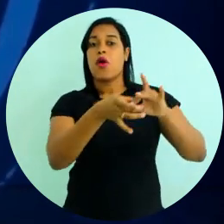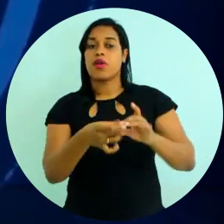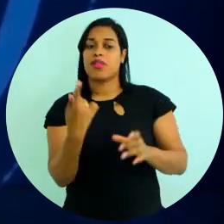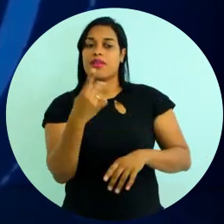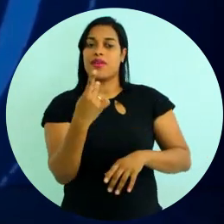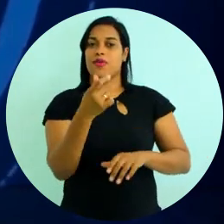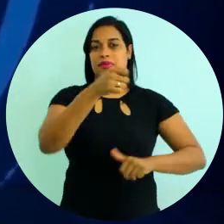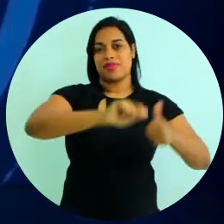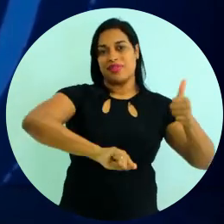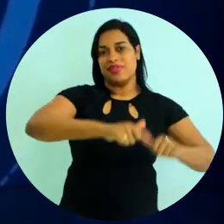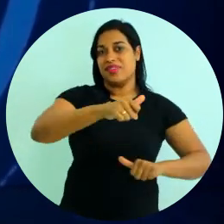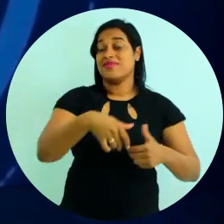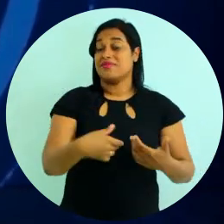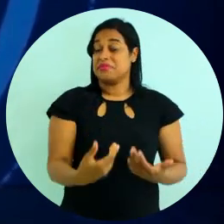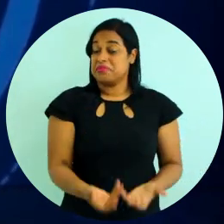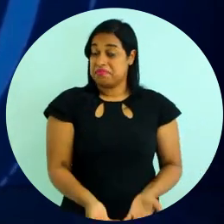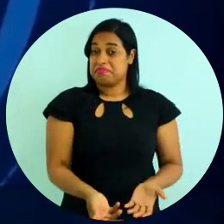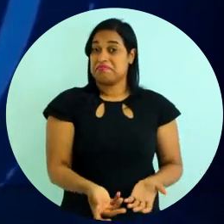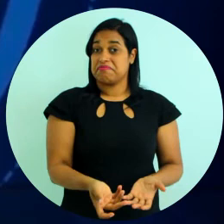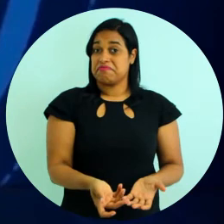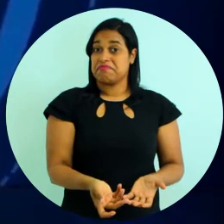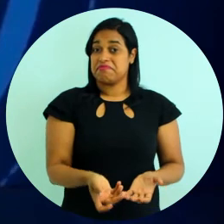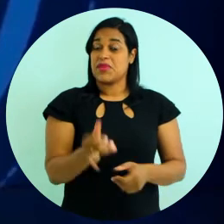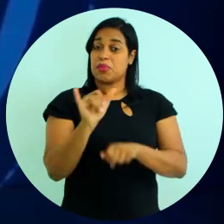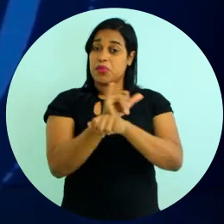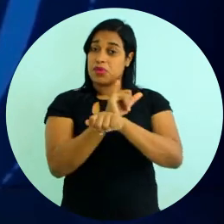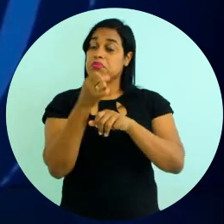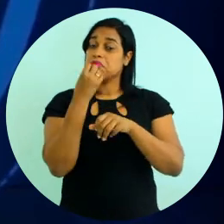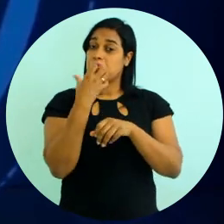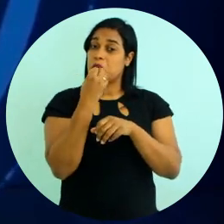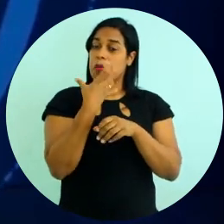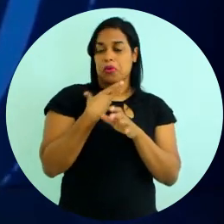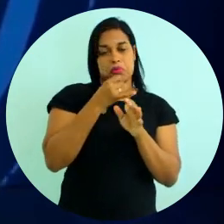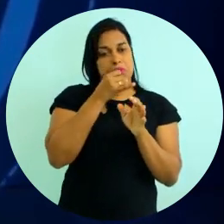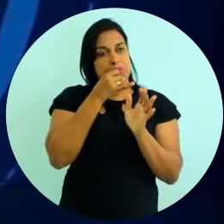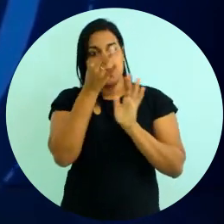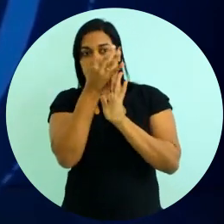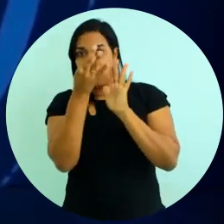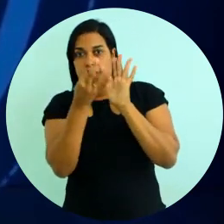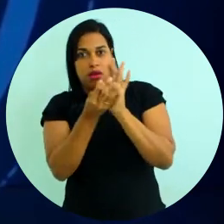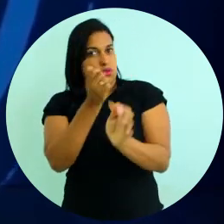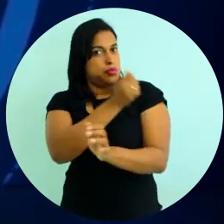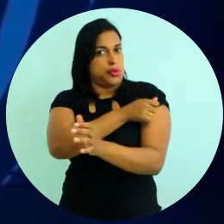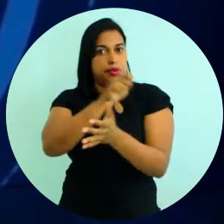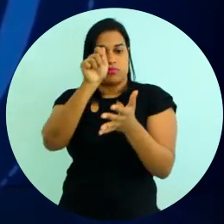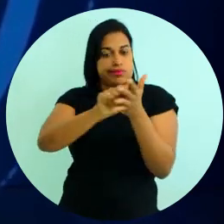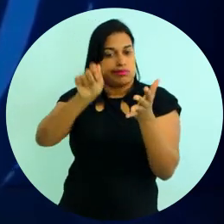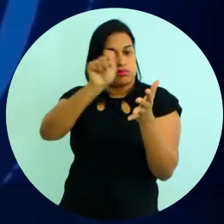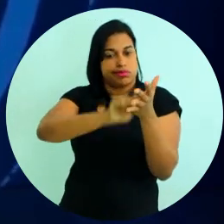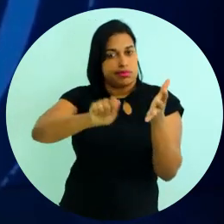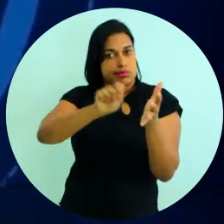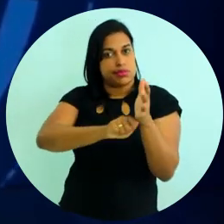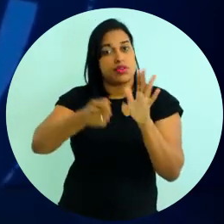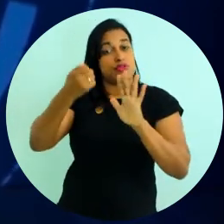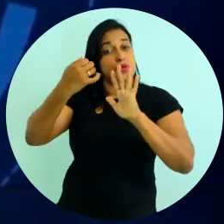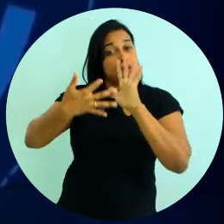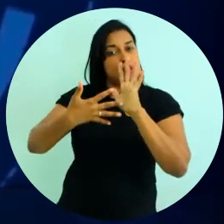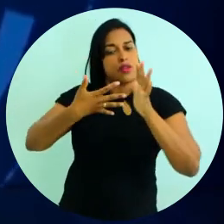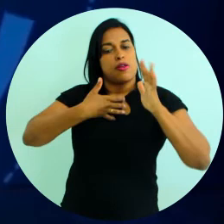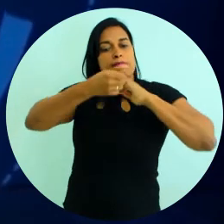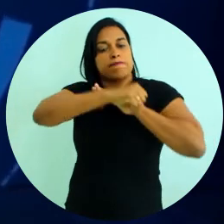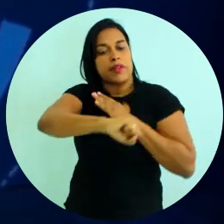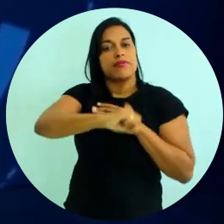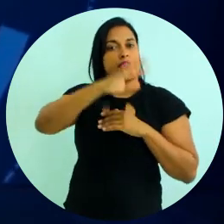o melhor contexto para essa avaliação? Bem, um bom instrumento pode ser um texto escrito pelo aluno, no qual ele descreve